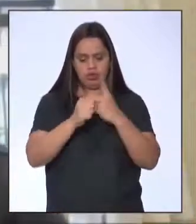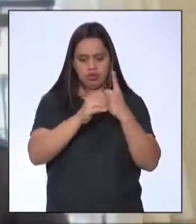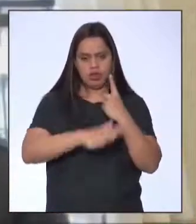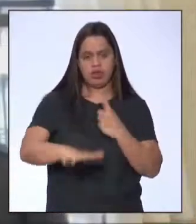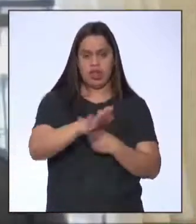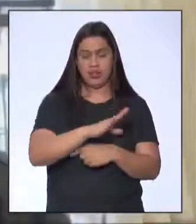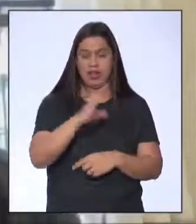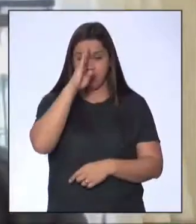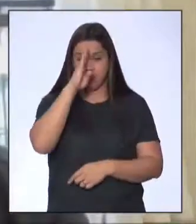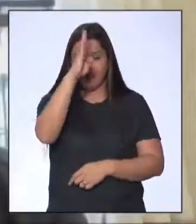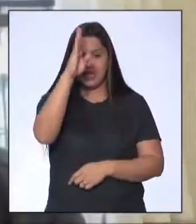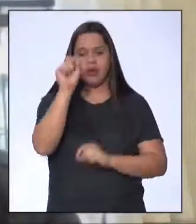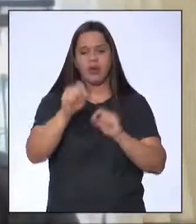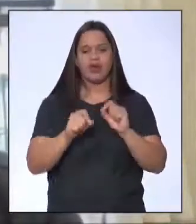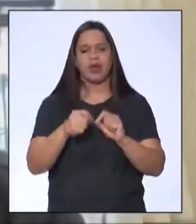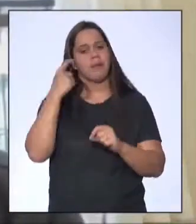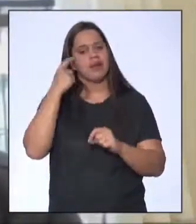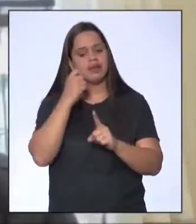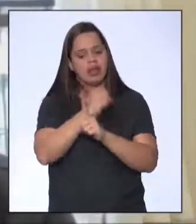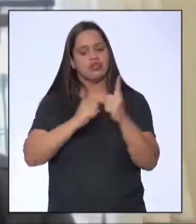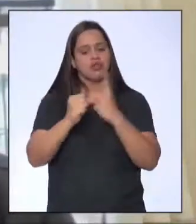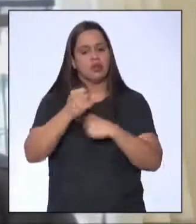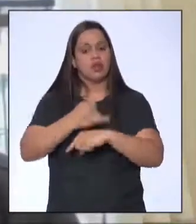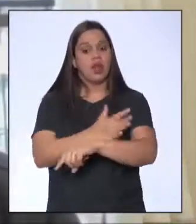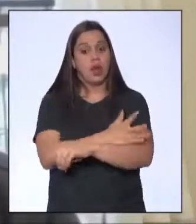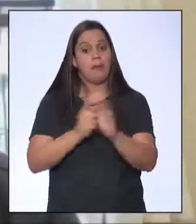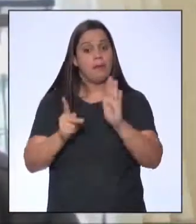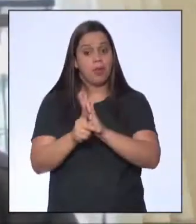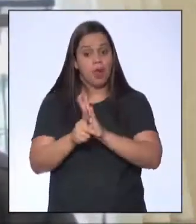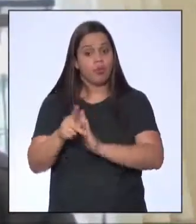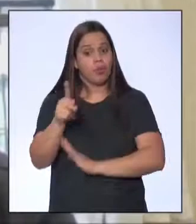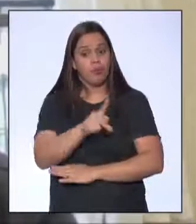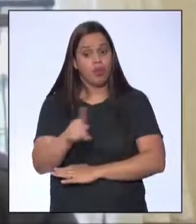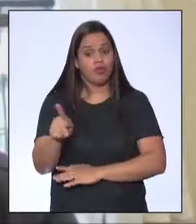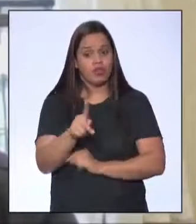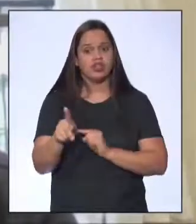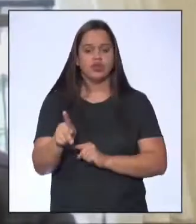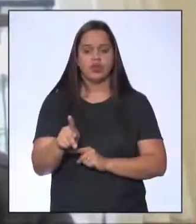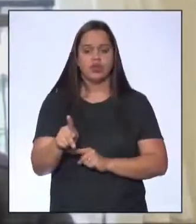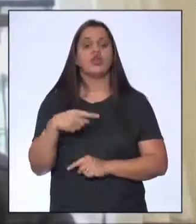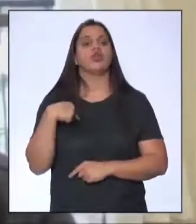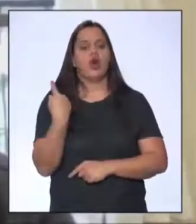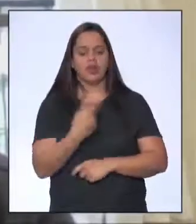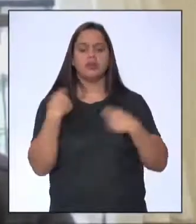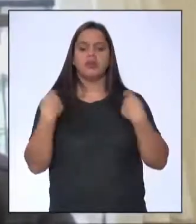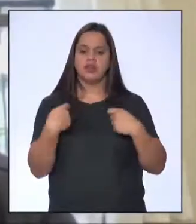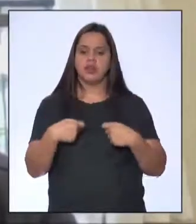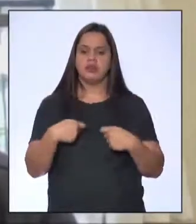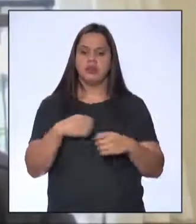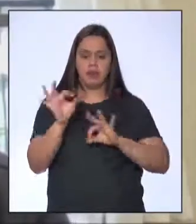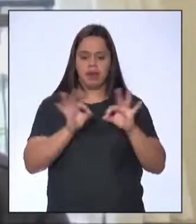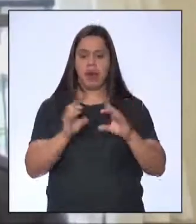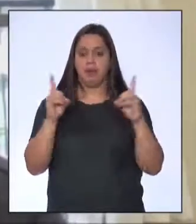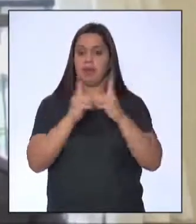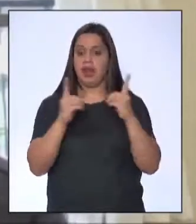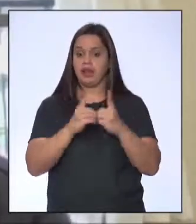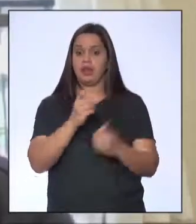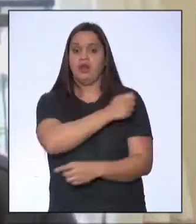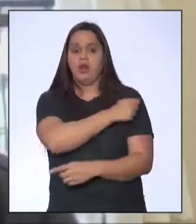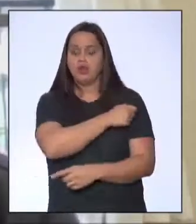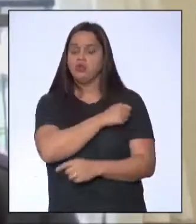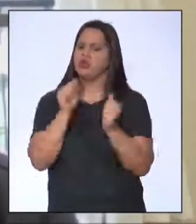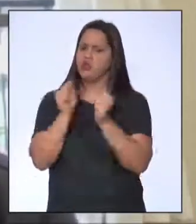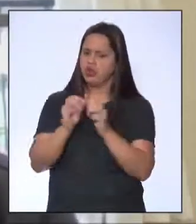parte socioemocional dos professores. Temos que estar preparados para atender esses alunos. E as famílias também,